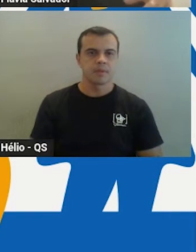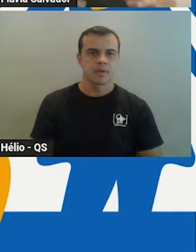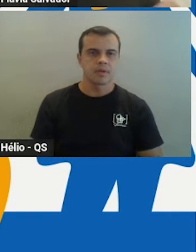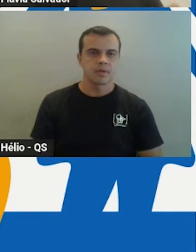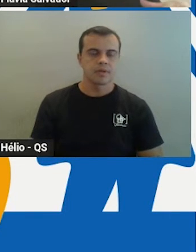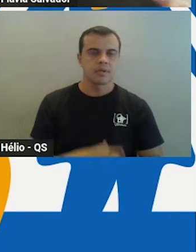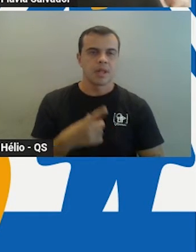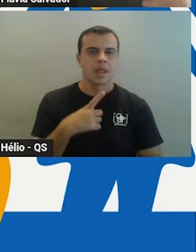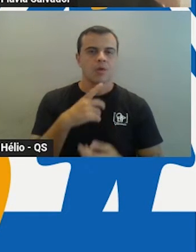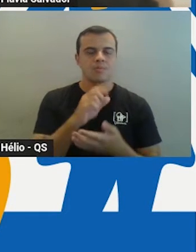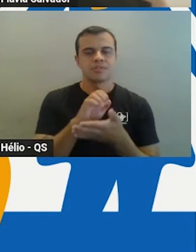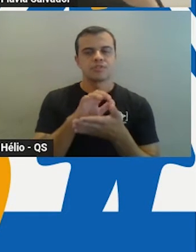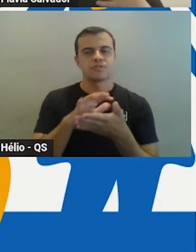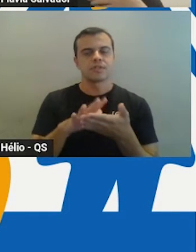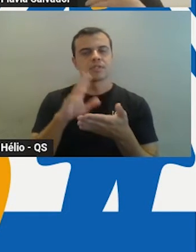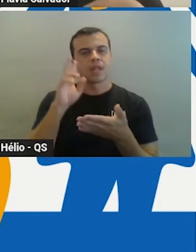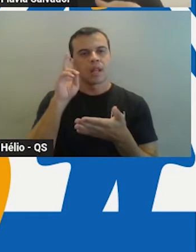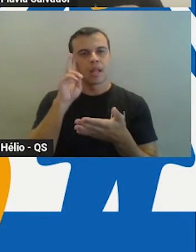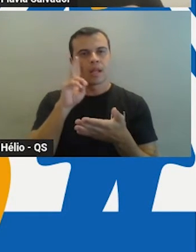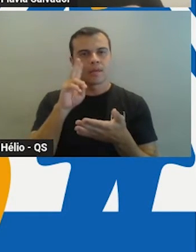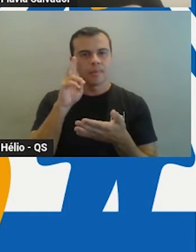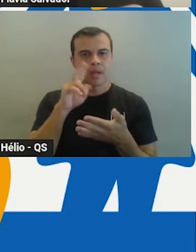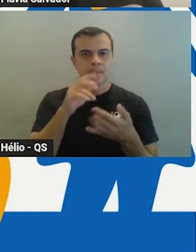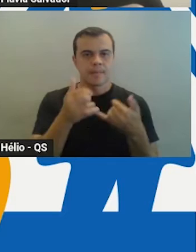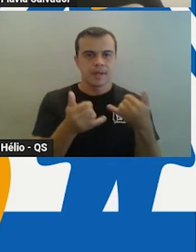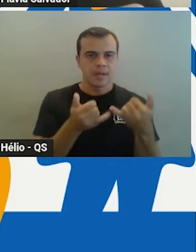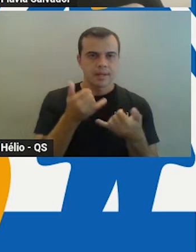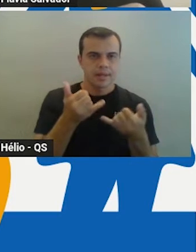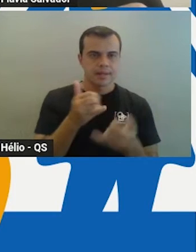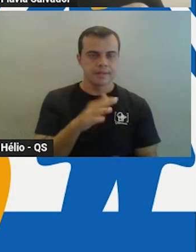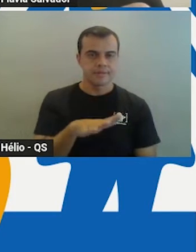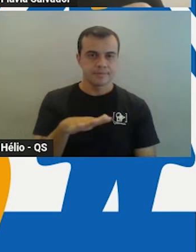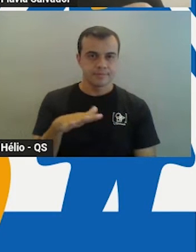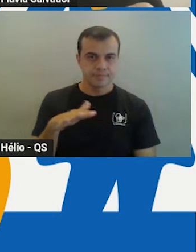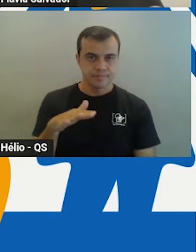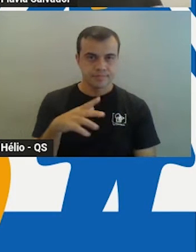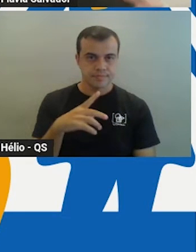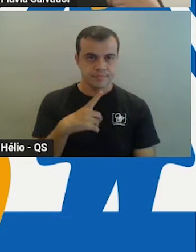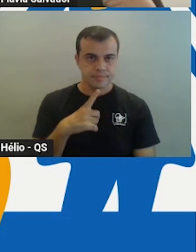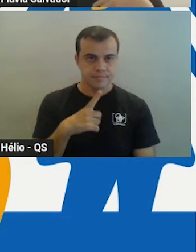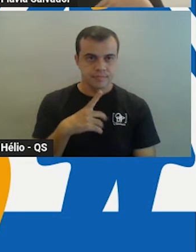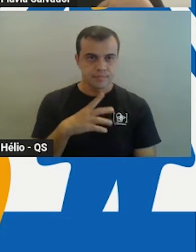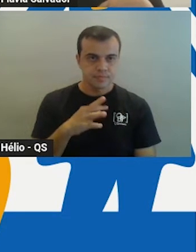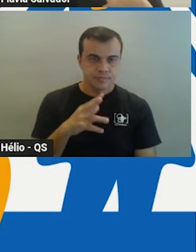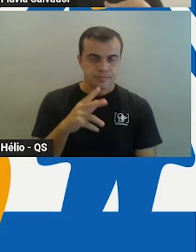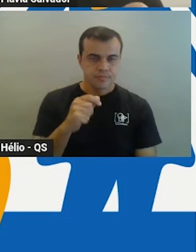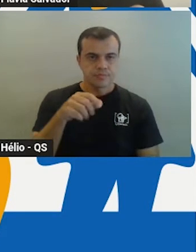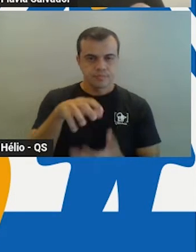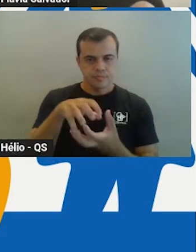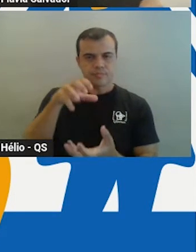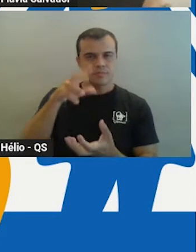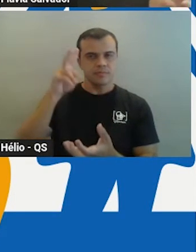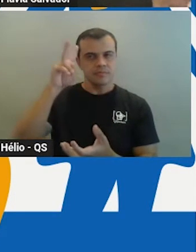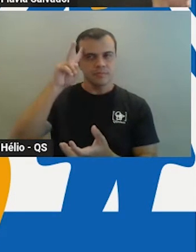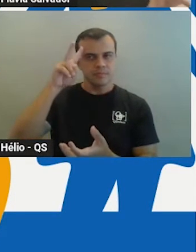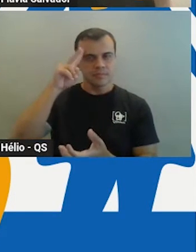sejam atividades que lembrem brincadeiras de criança, mas todo adulto tem uma